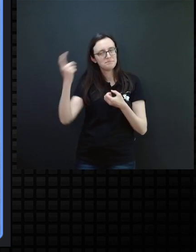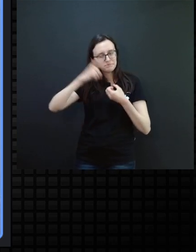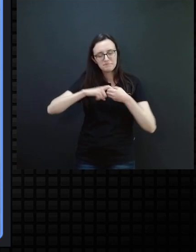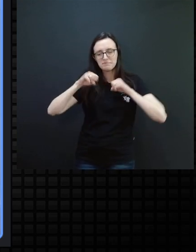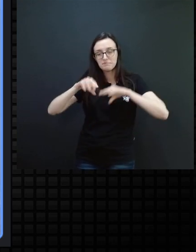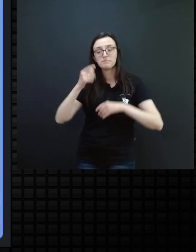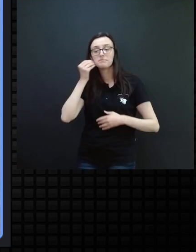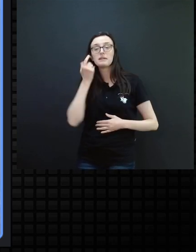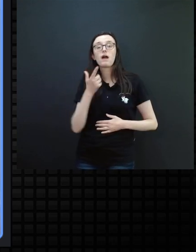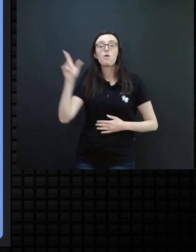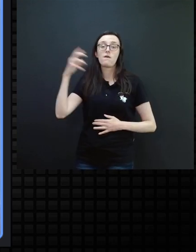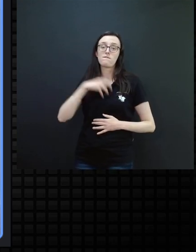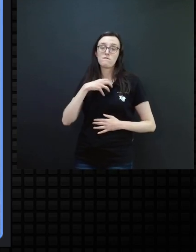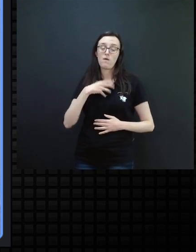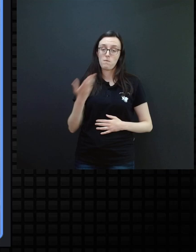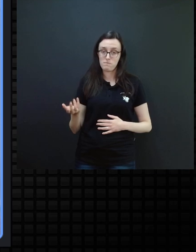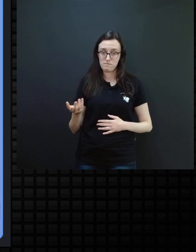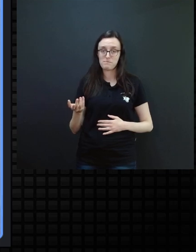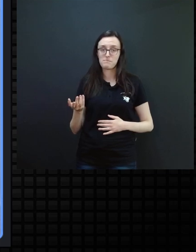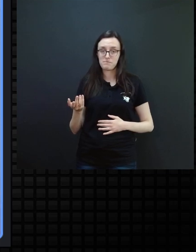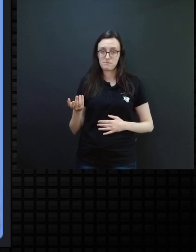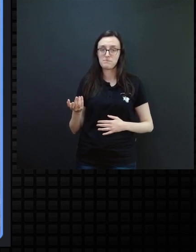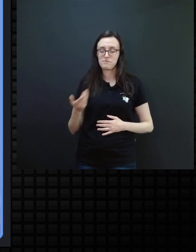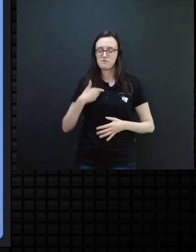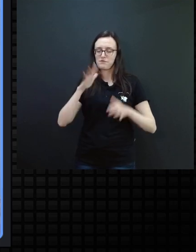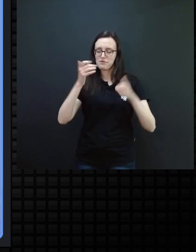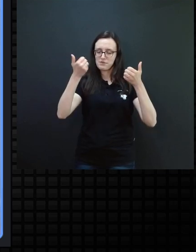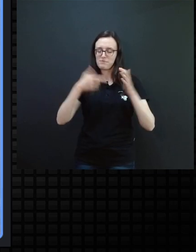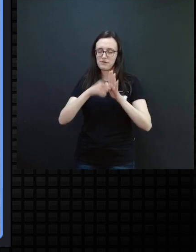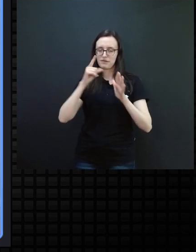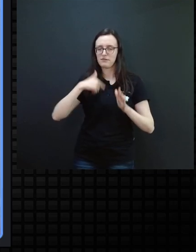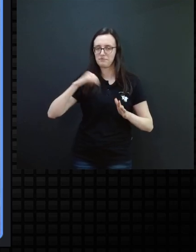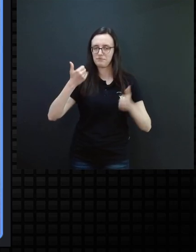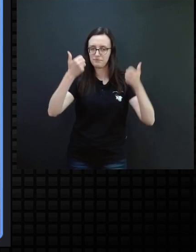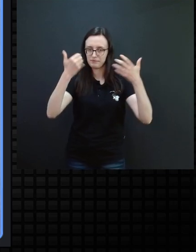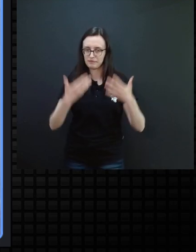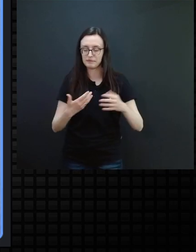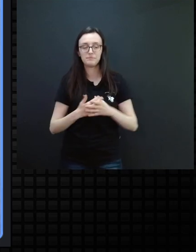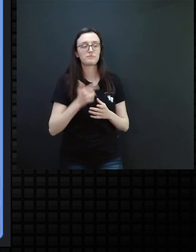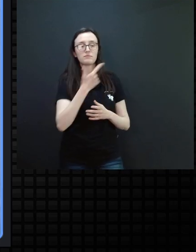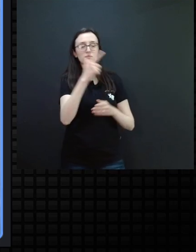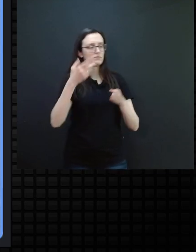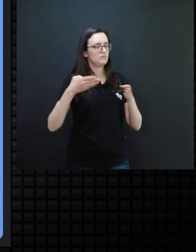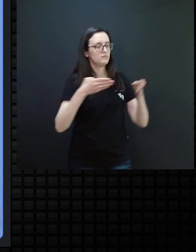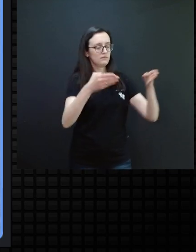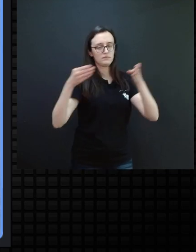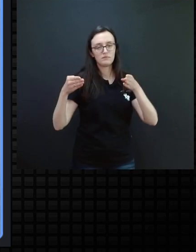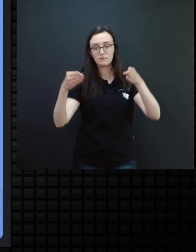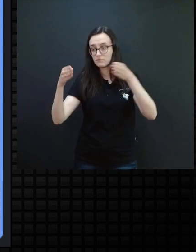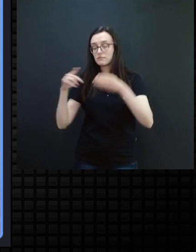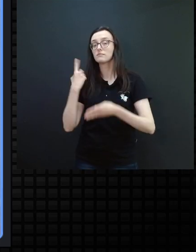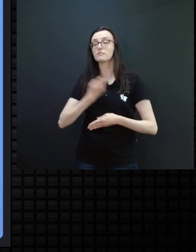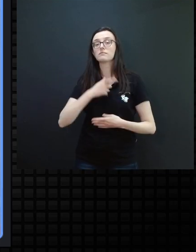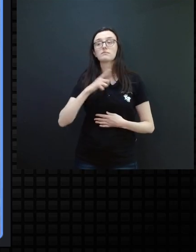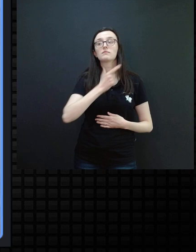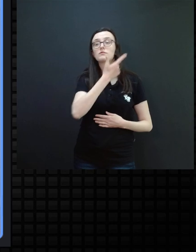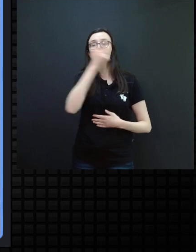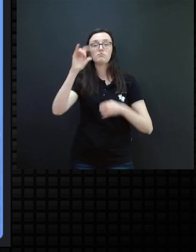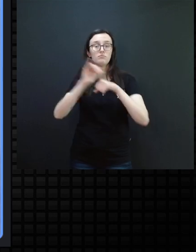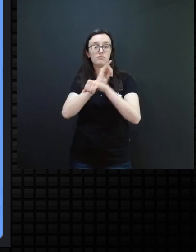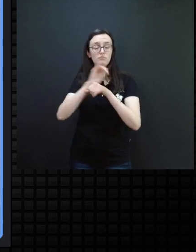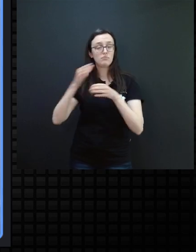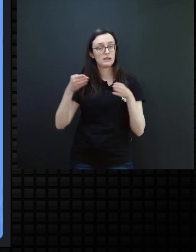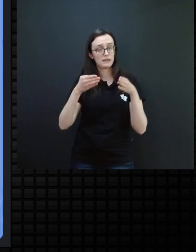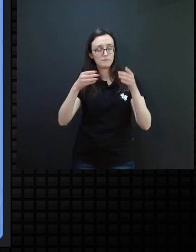outra forma, né, aí é como falei, mencione de novo, esses outros caminhos, né, nós vamos para outras alternativas.